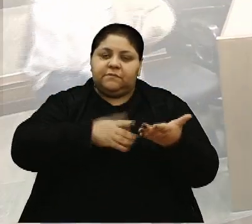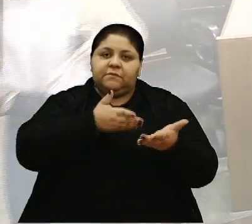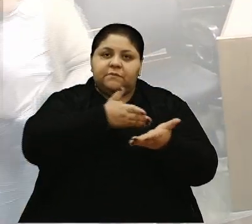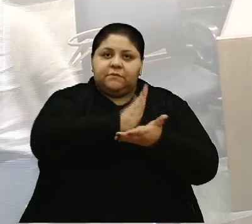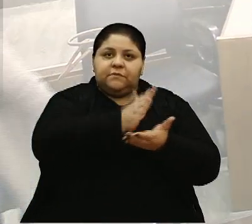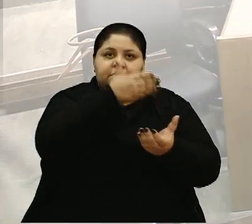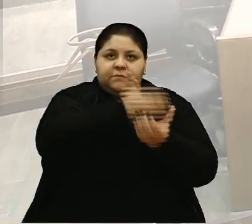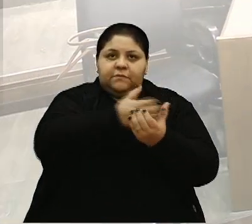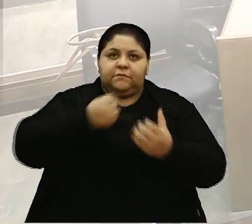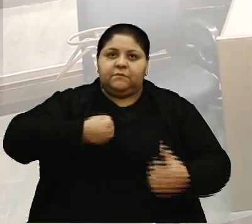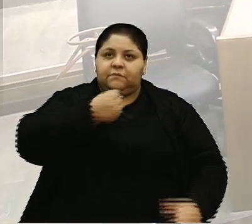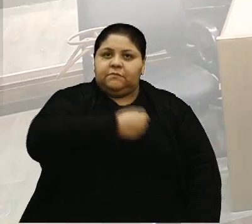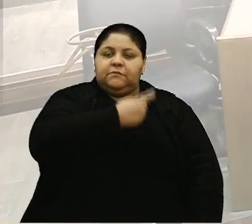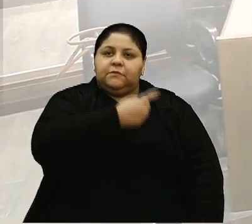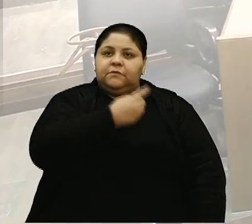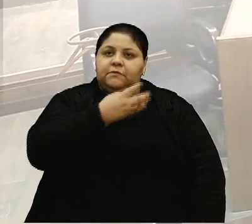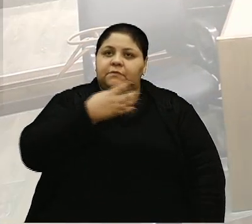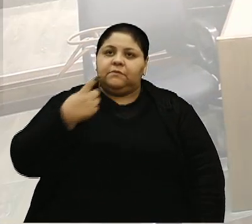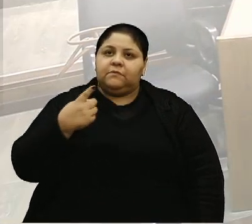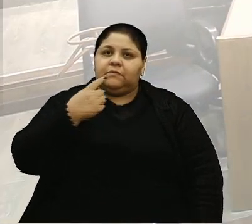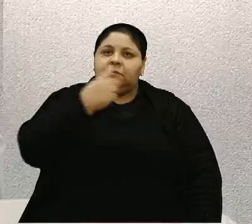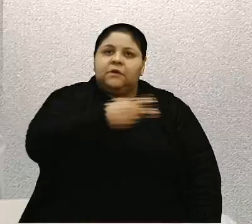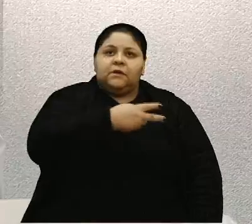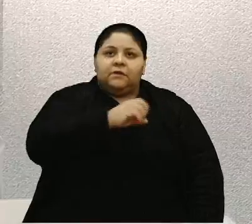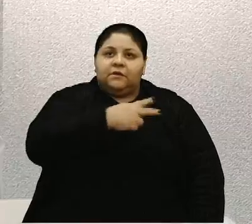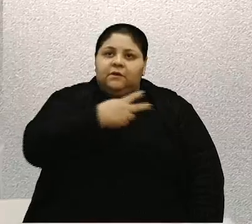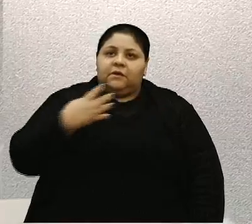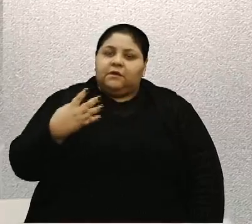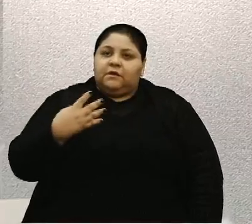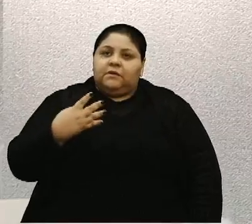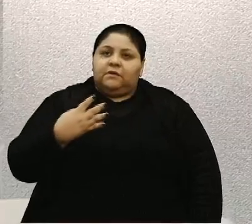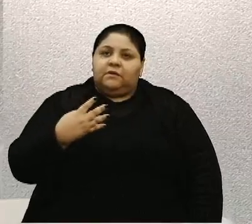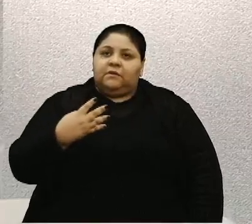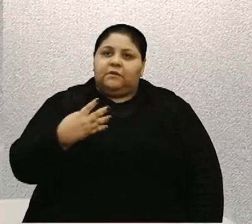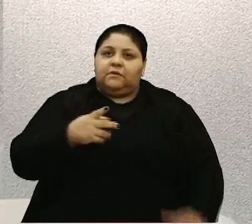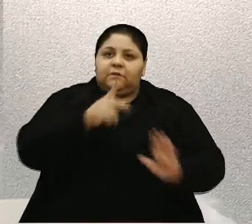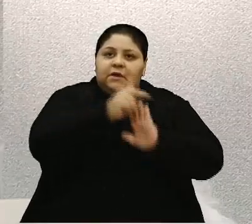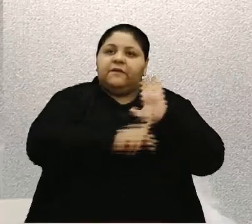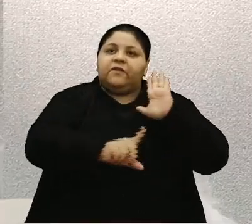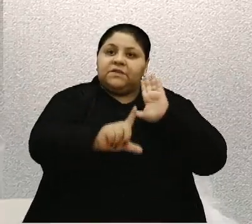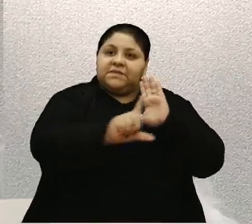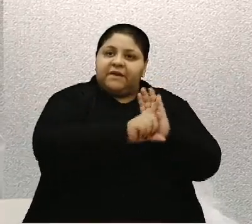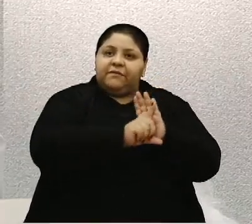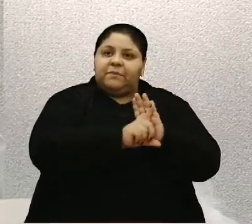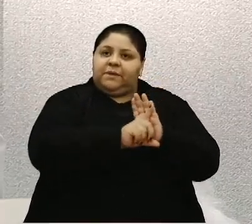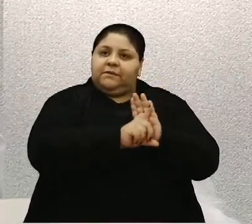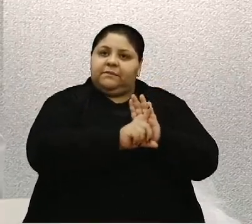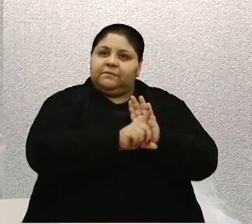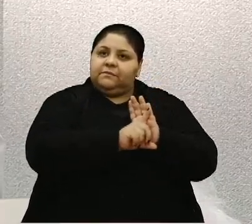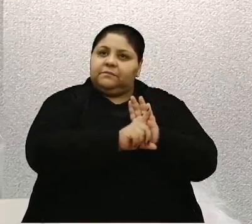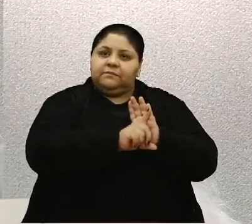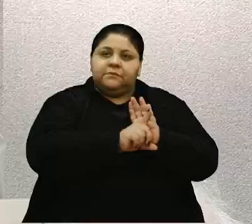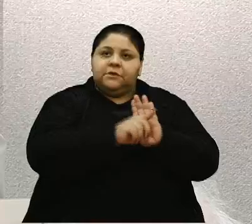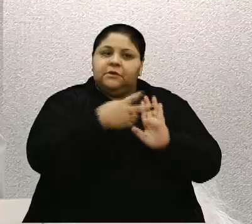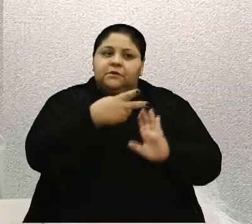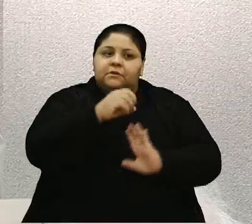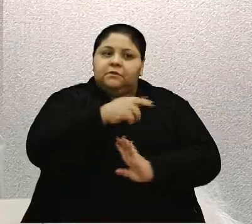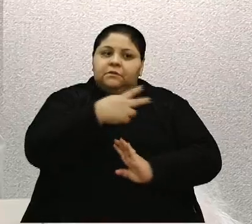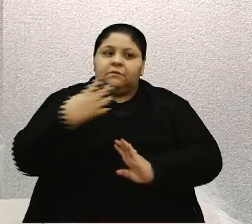processo número 141 barra 2024, contendo o projeto de lei número 108 barra 2024.